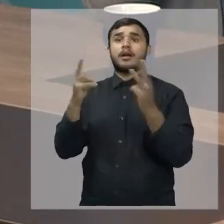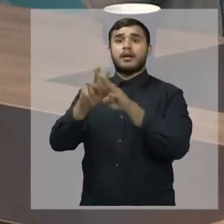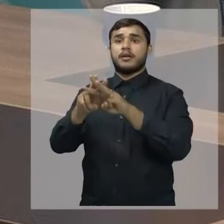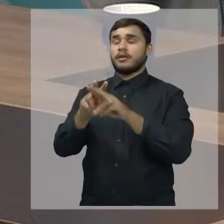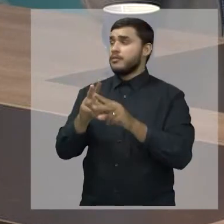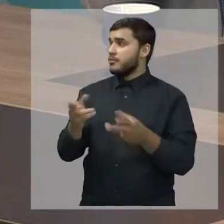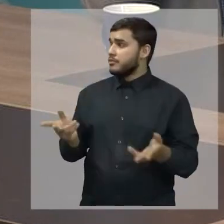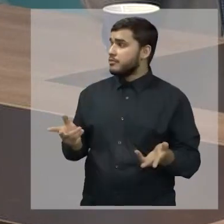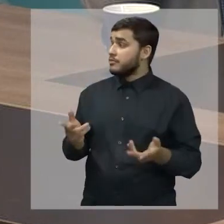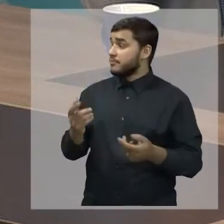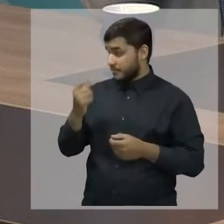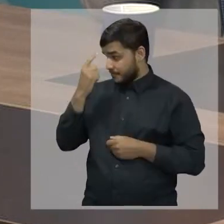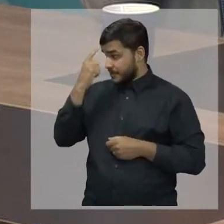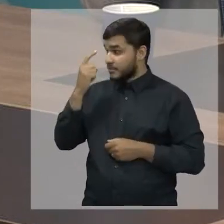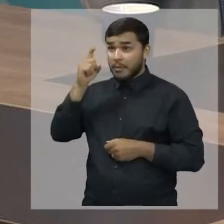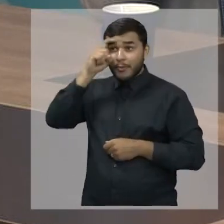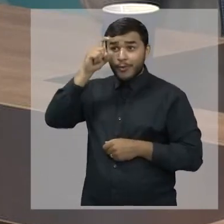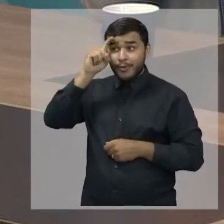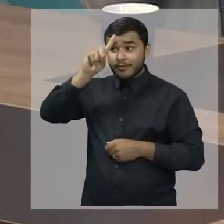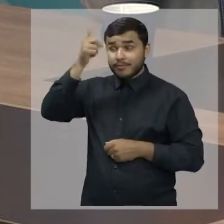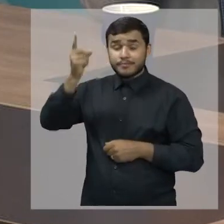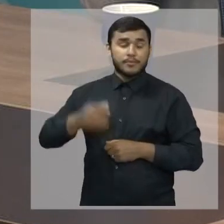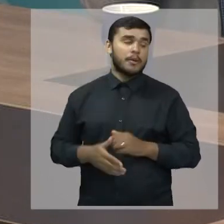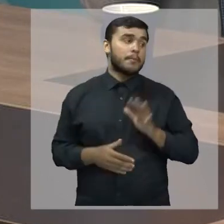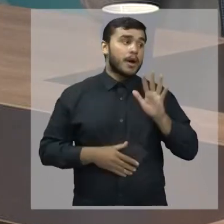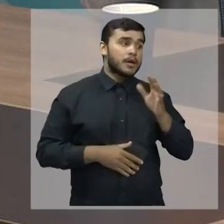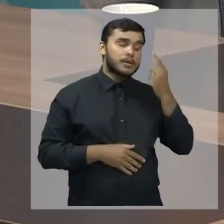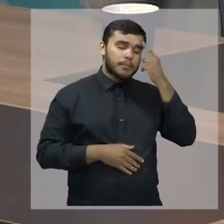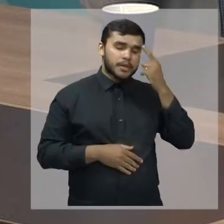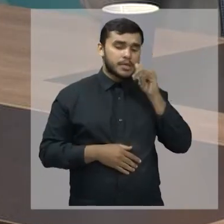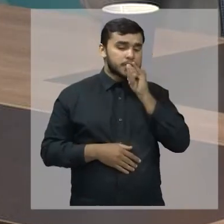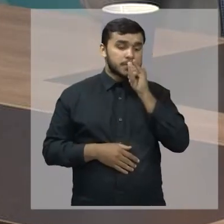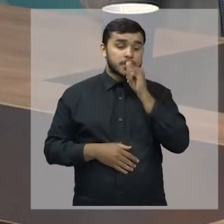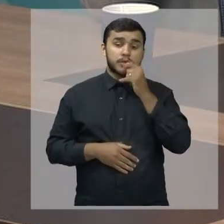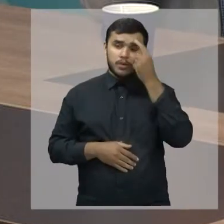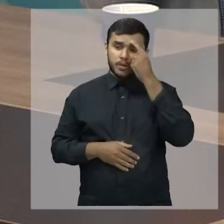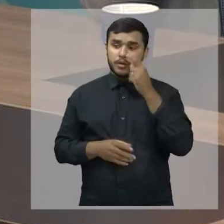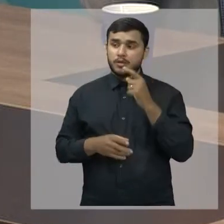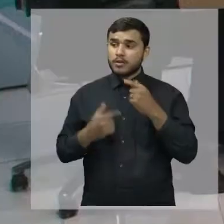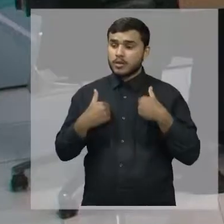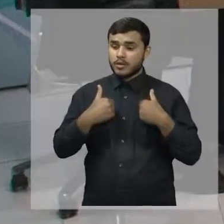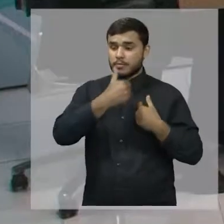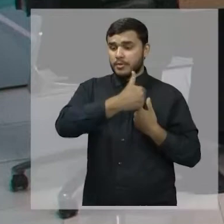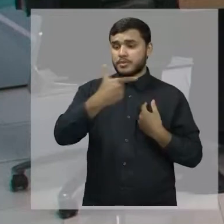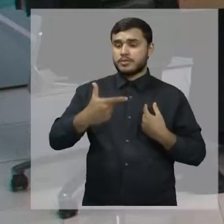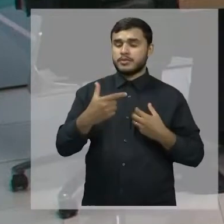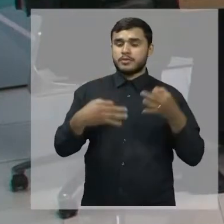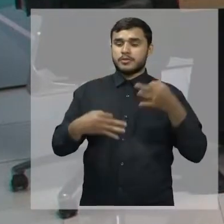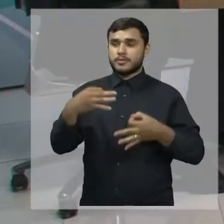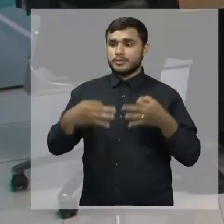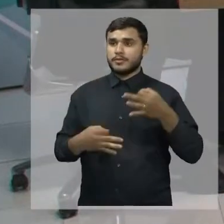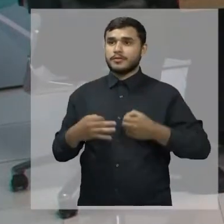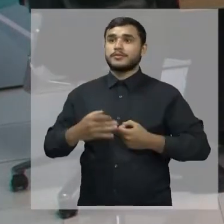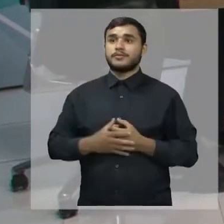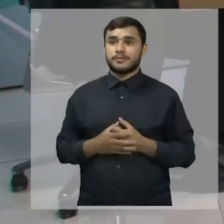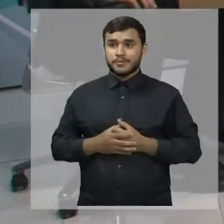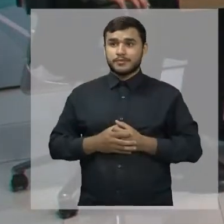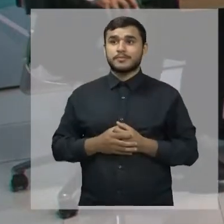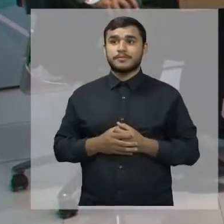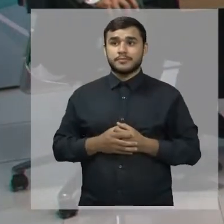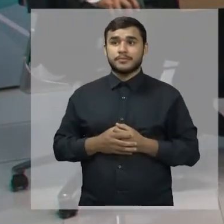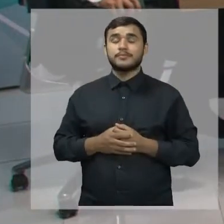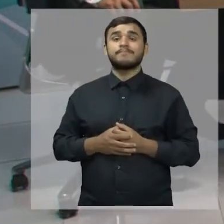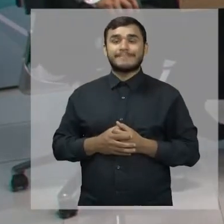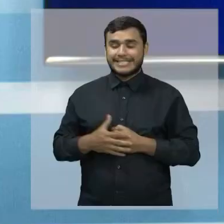fazia a delação porque ele sabia que ele, depois da segunda instância, ele ia ficar preso. No próximo programa nós vamos discutir, tá bom? Isso aqui, porque o tempo